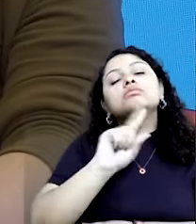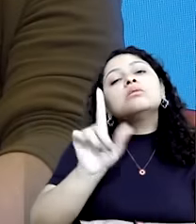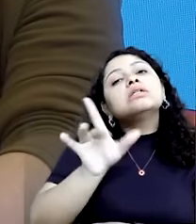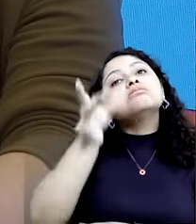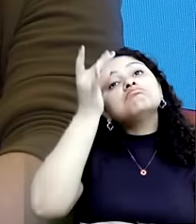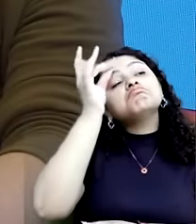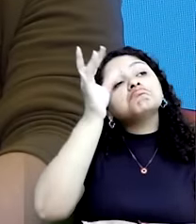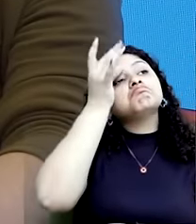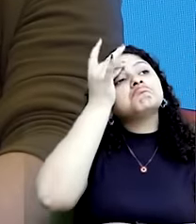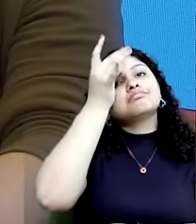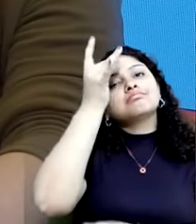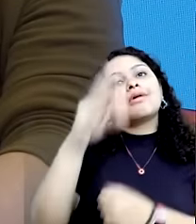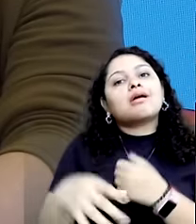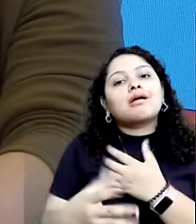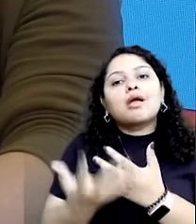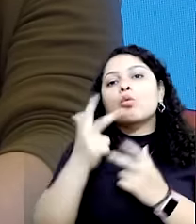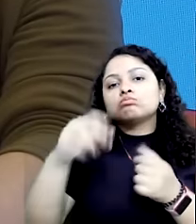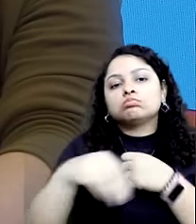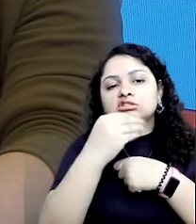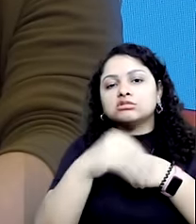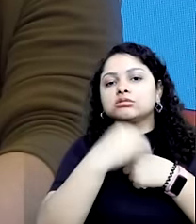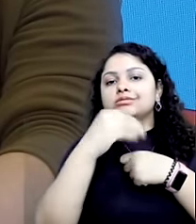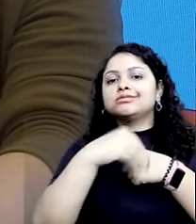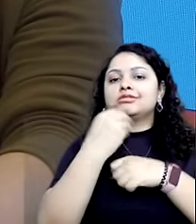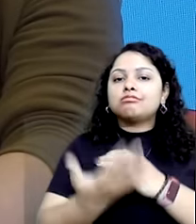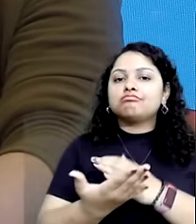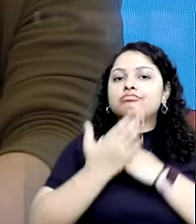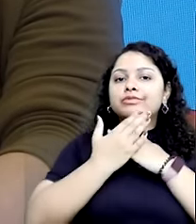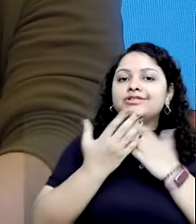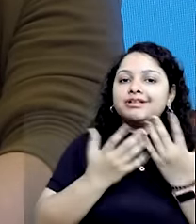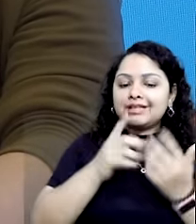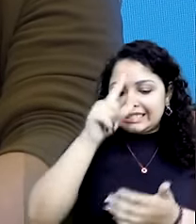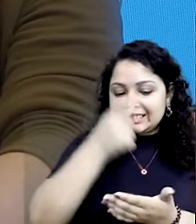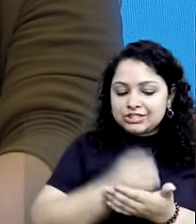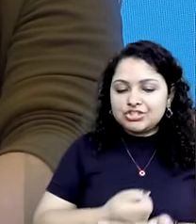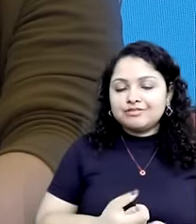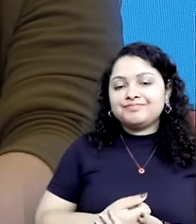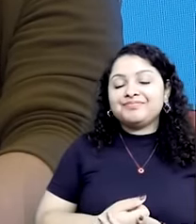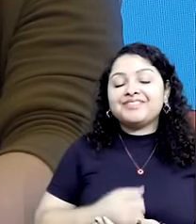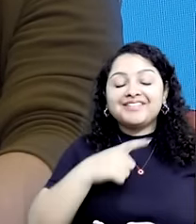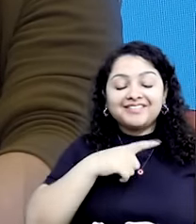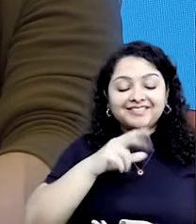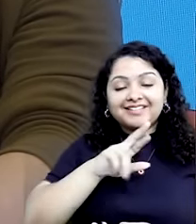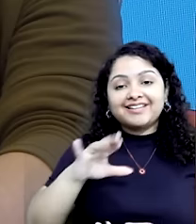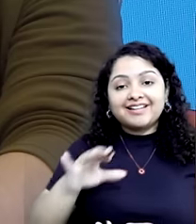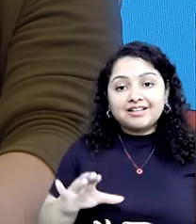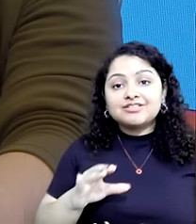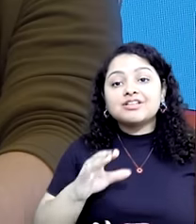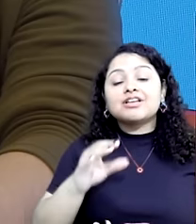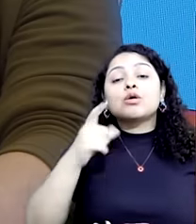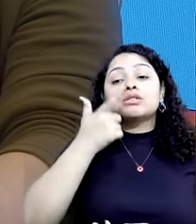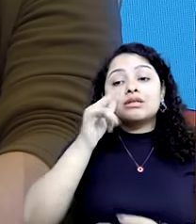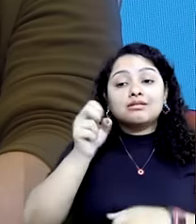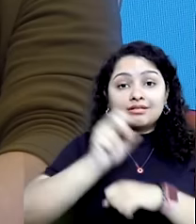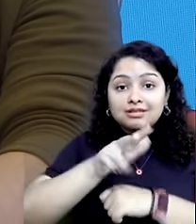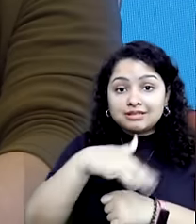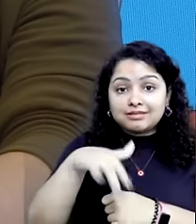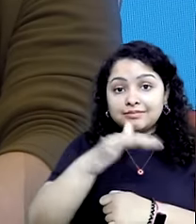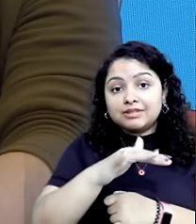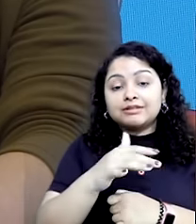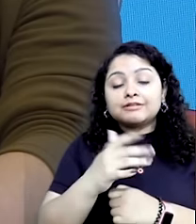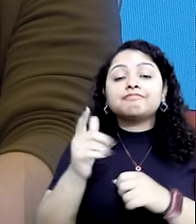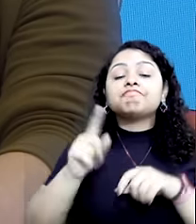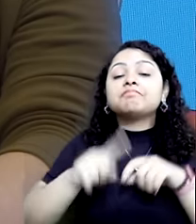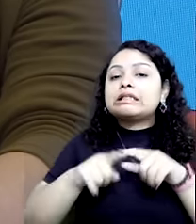interessante que eu tendo vários clientes que depois que realmente né conseguem entrar nesse mundo principalmente fazer material pra rede social eles aprendem eles falam assim poxa hoje eu